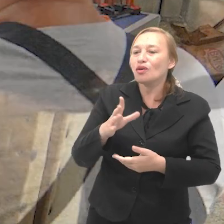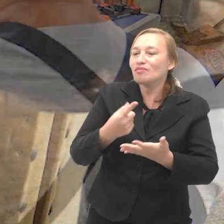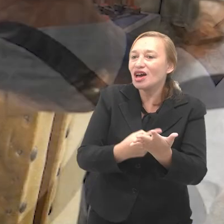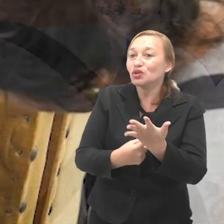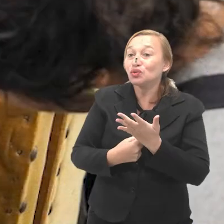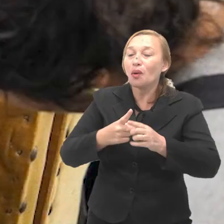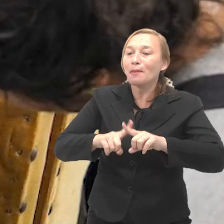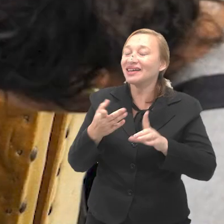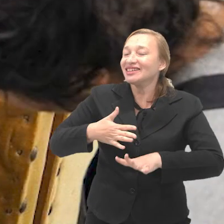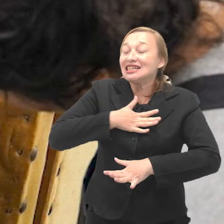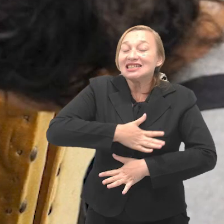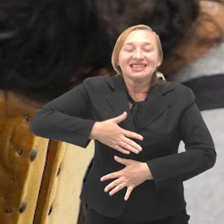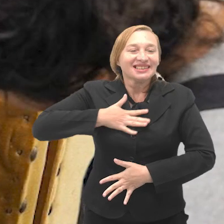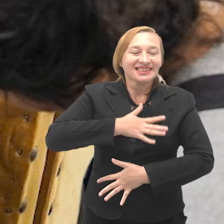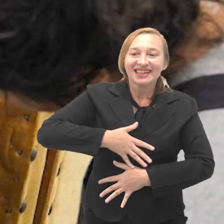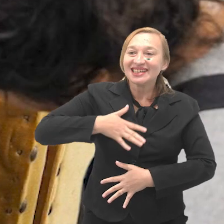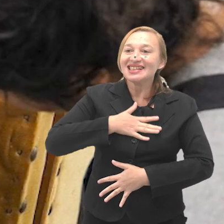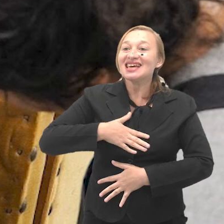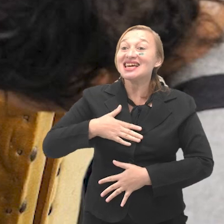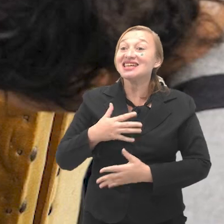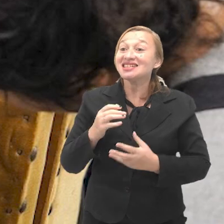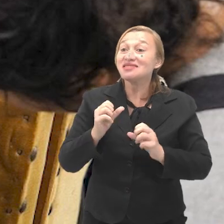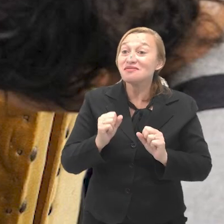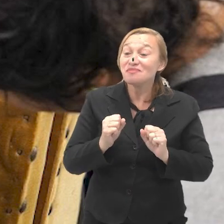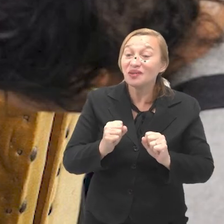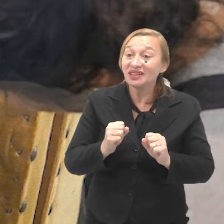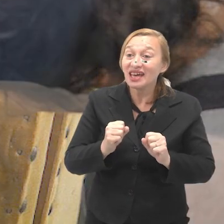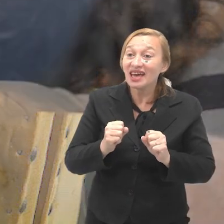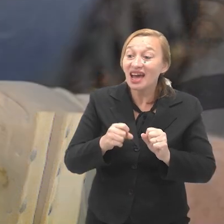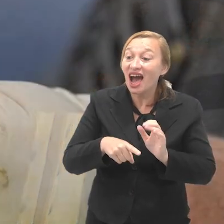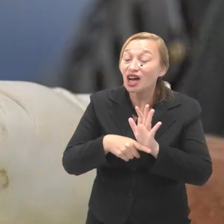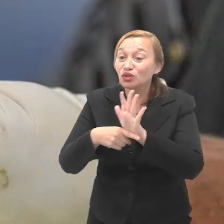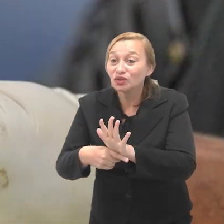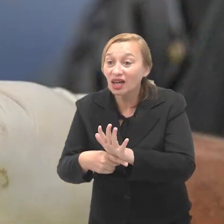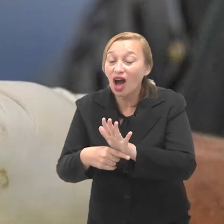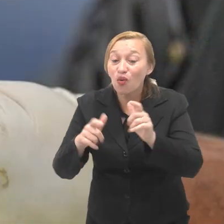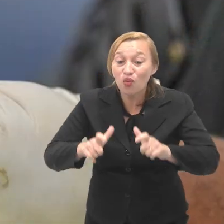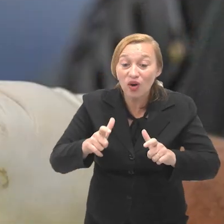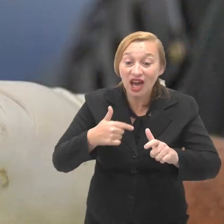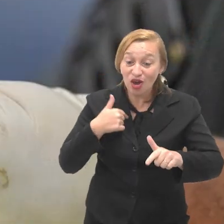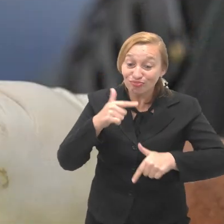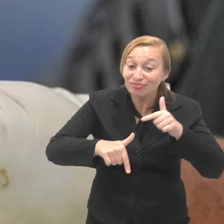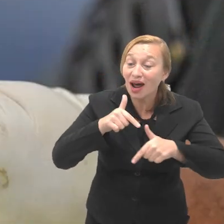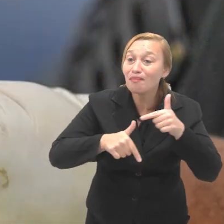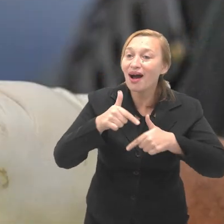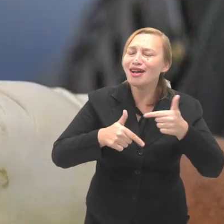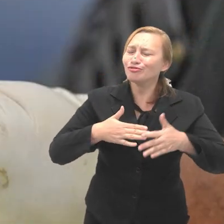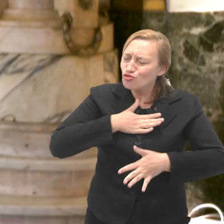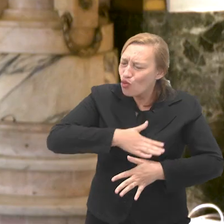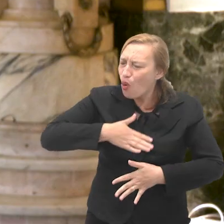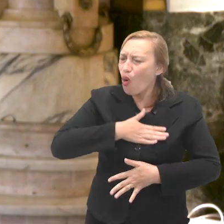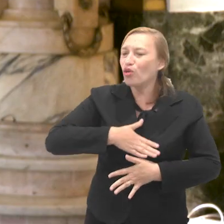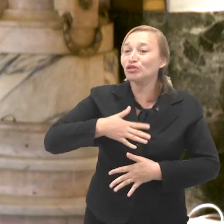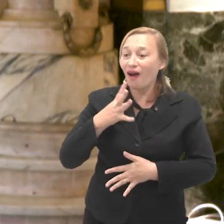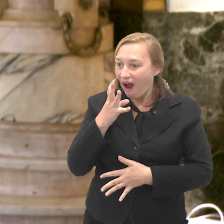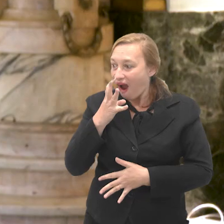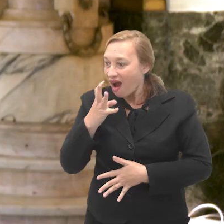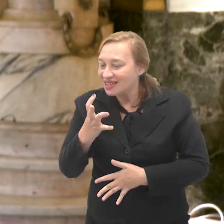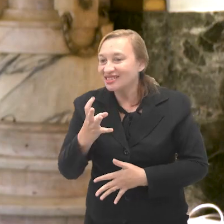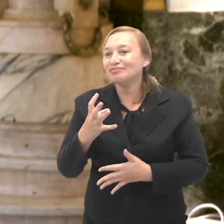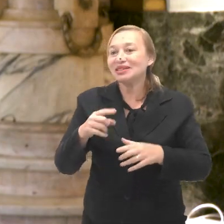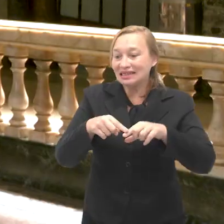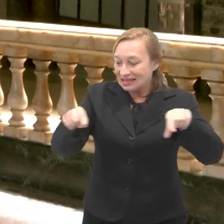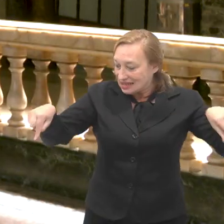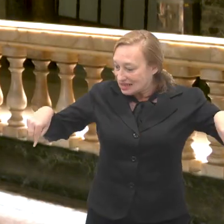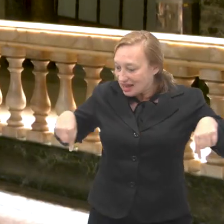que não só me acrescentou, como me deu o prazer de estar restaurando o local onde eu trabalho e